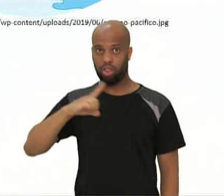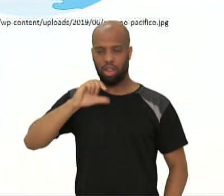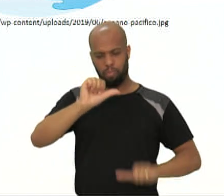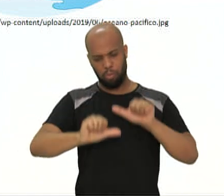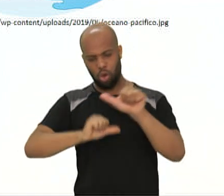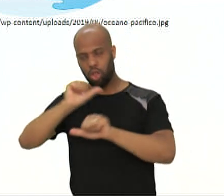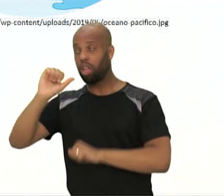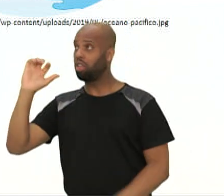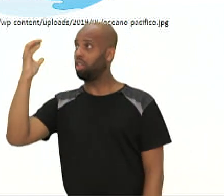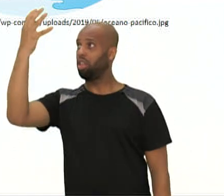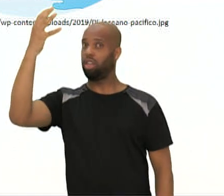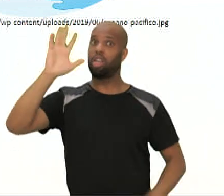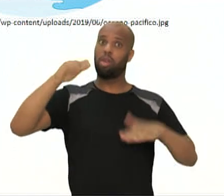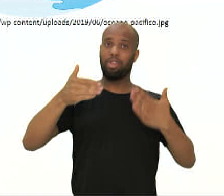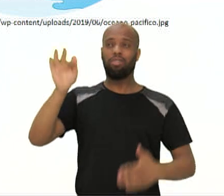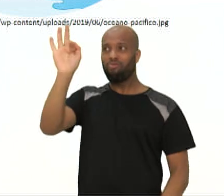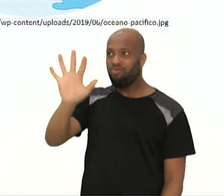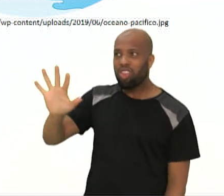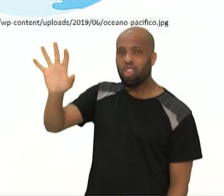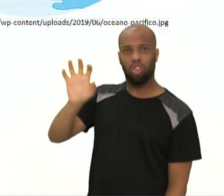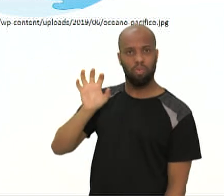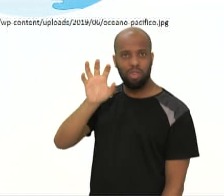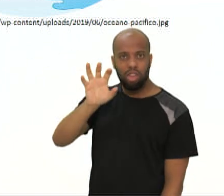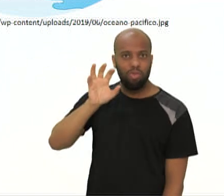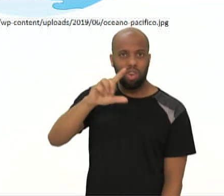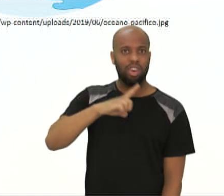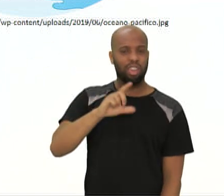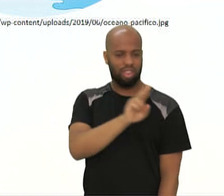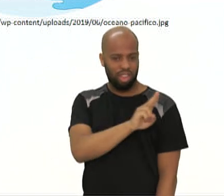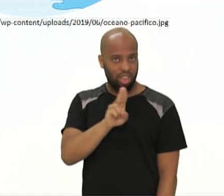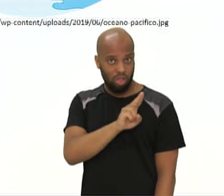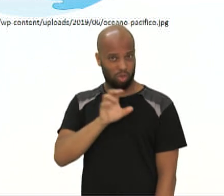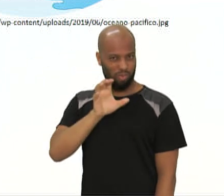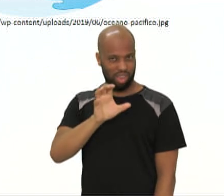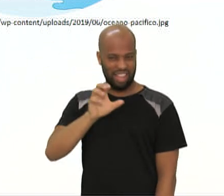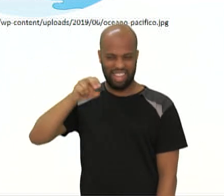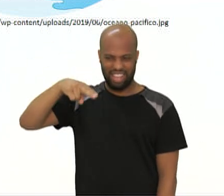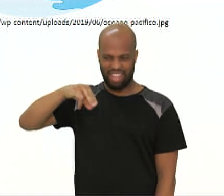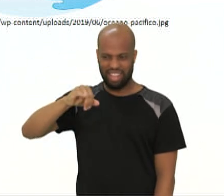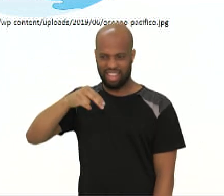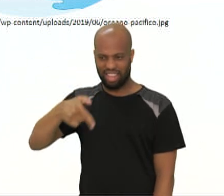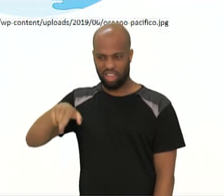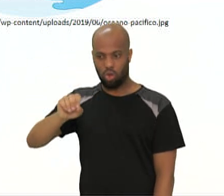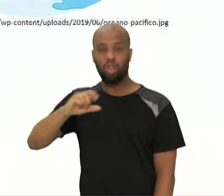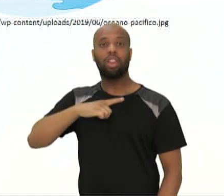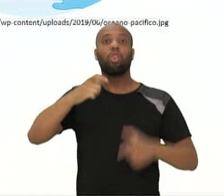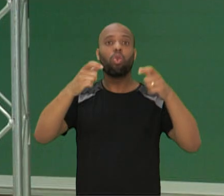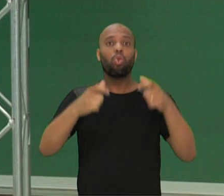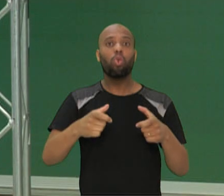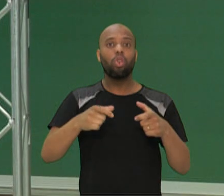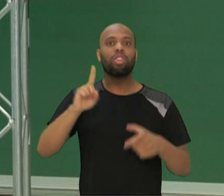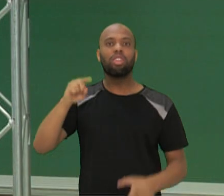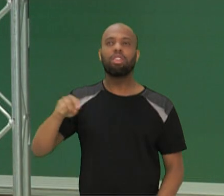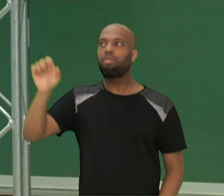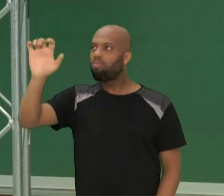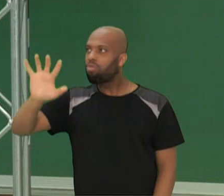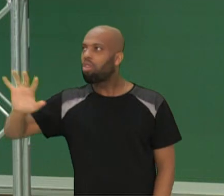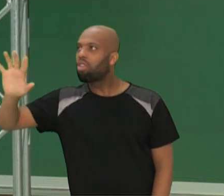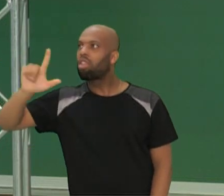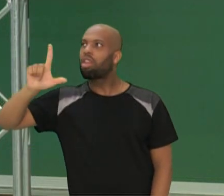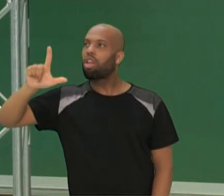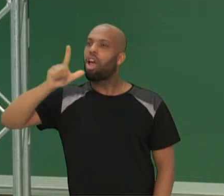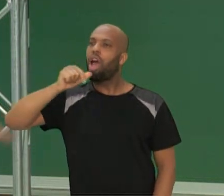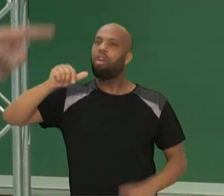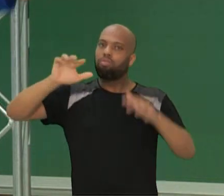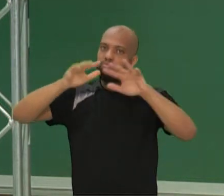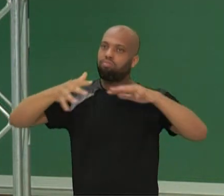clima. Então, esse fenômeno que recebe o nome de El Niño, ele está se manifestando aonde? No Oceano Pacífico.